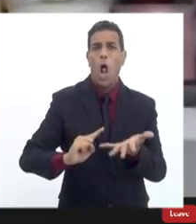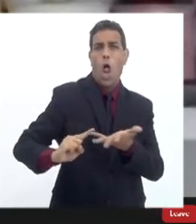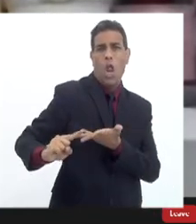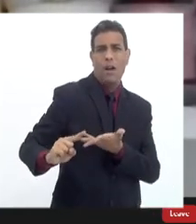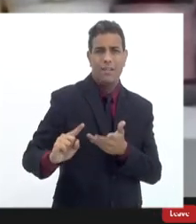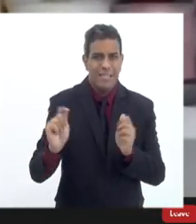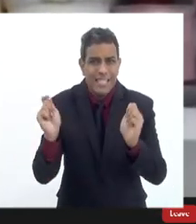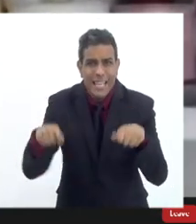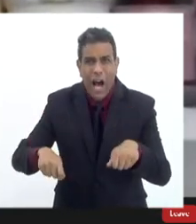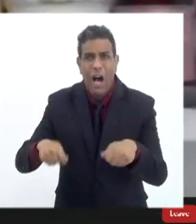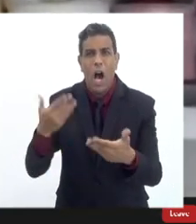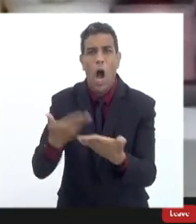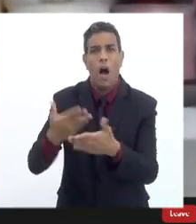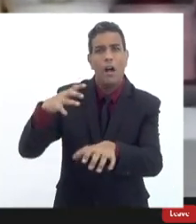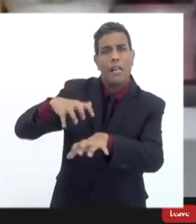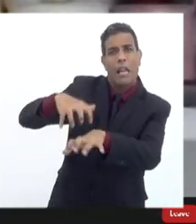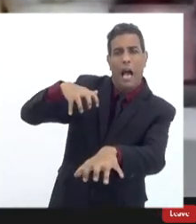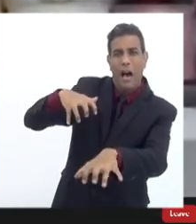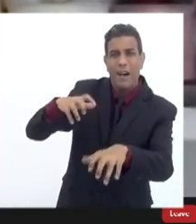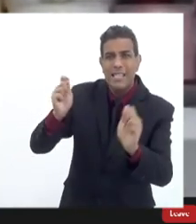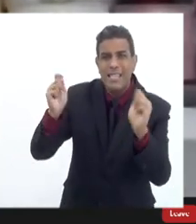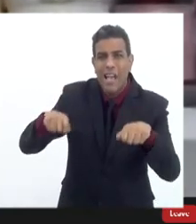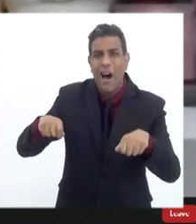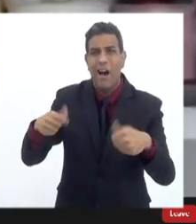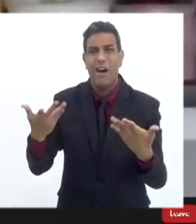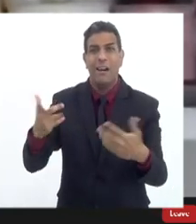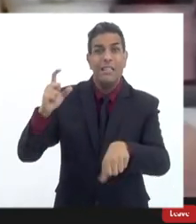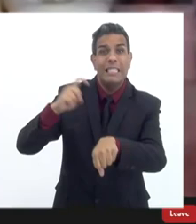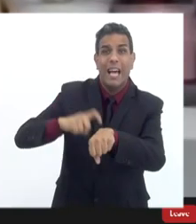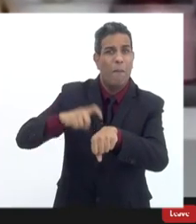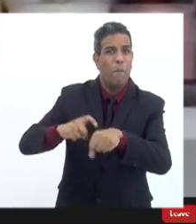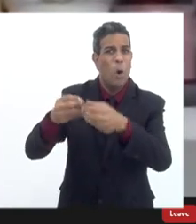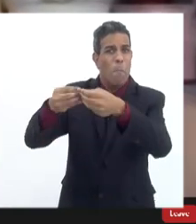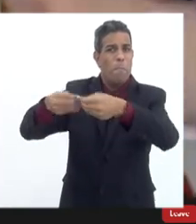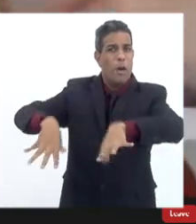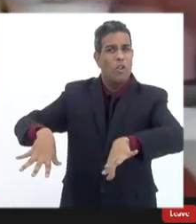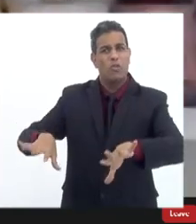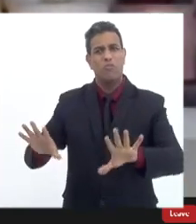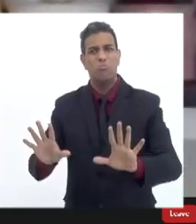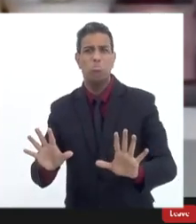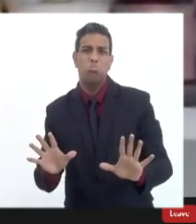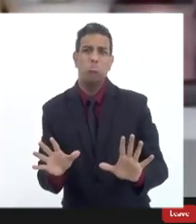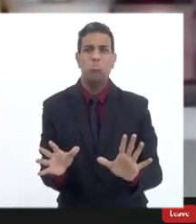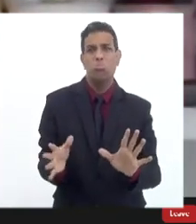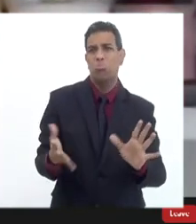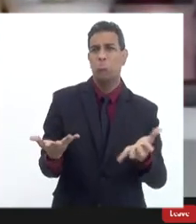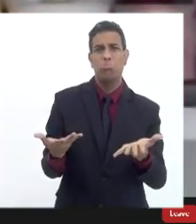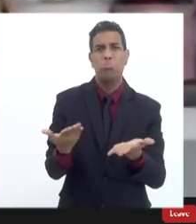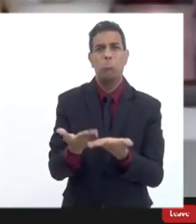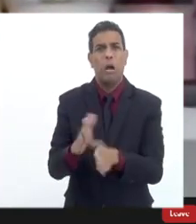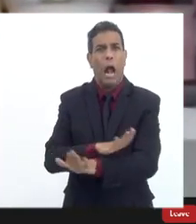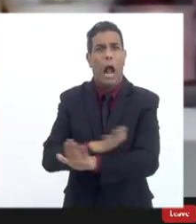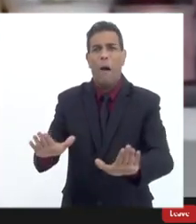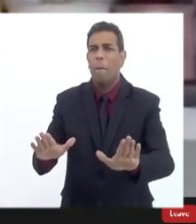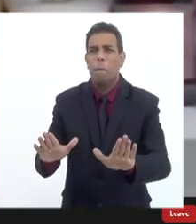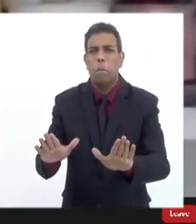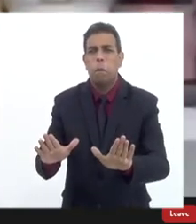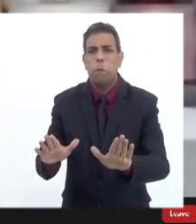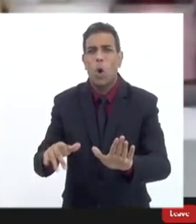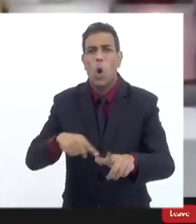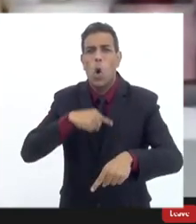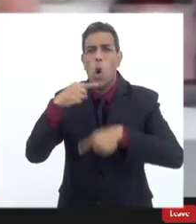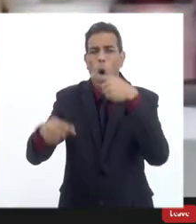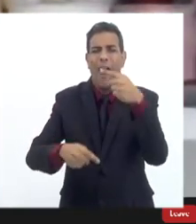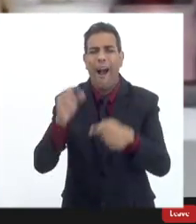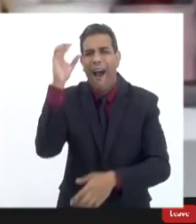deu certo. Não acho que tenha sido um tempo perdido, assim, tipo, acabou o mundo um ano e meio, não teve nada, nada se